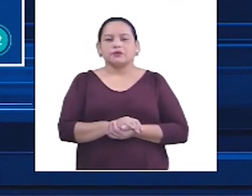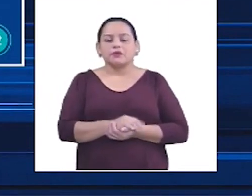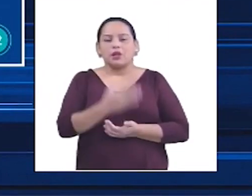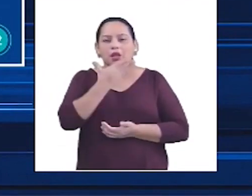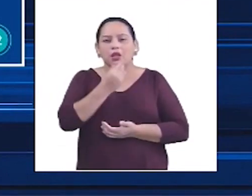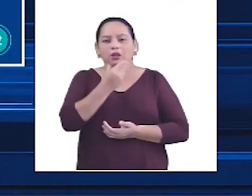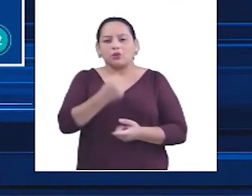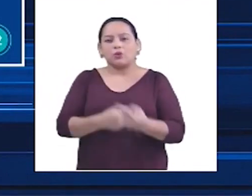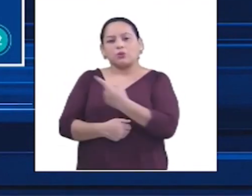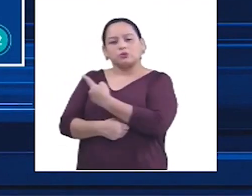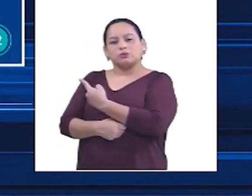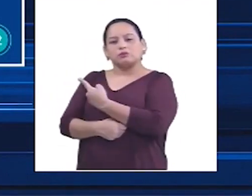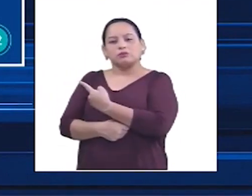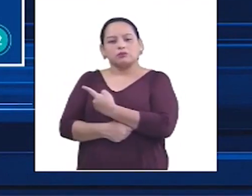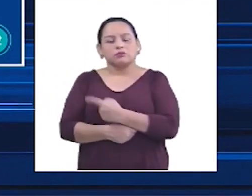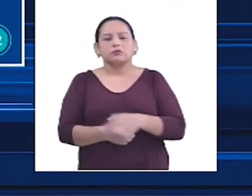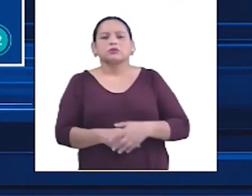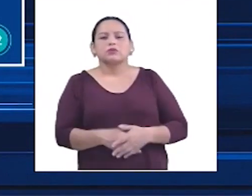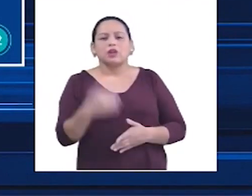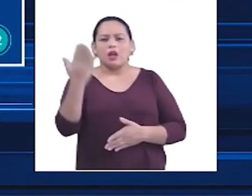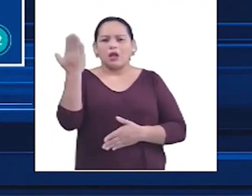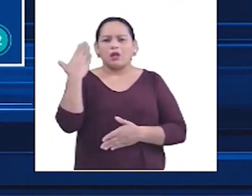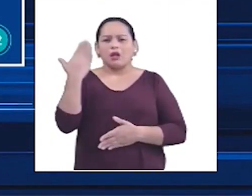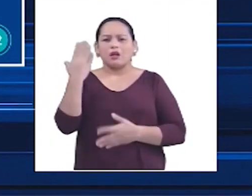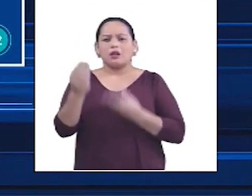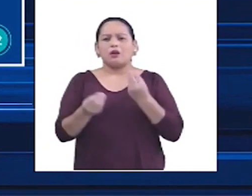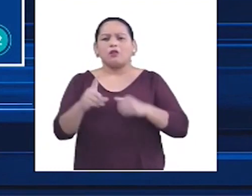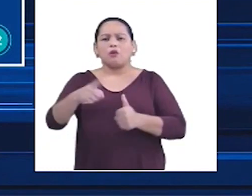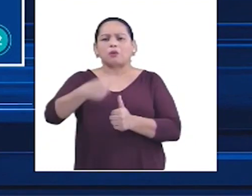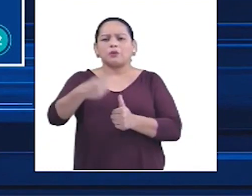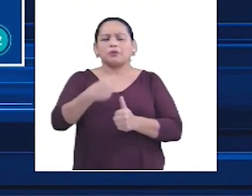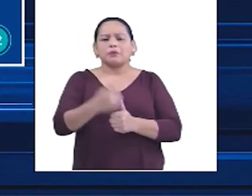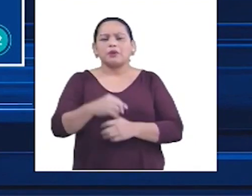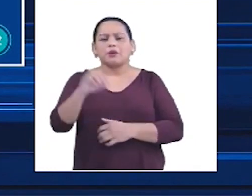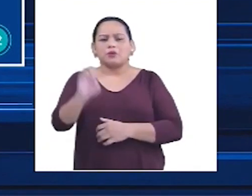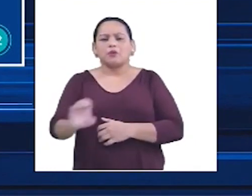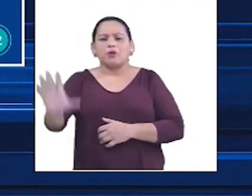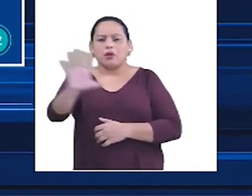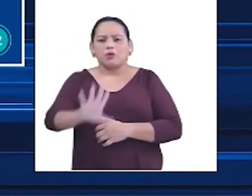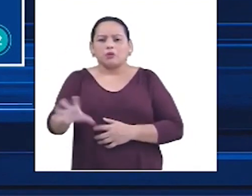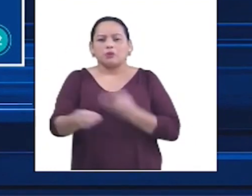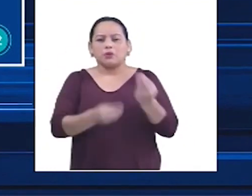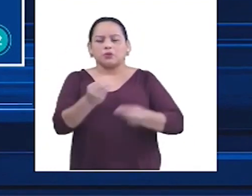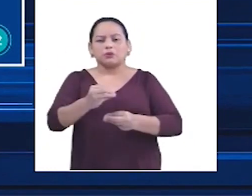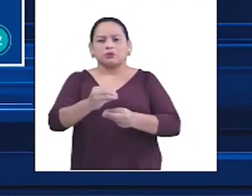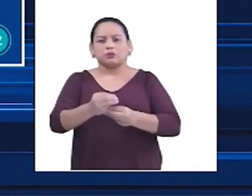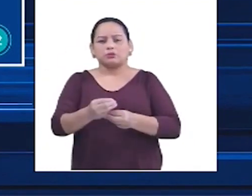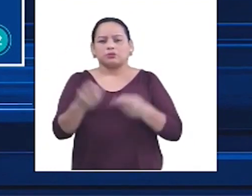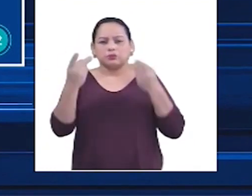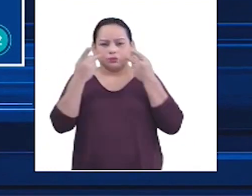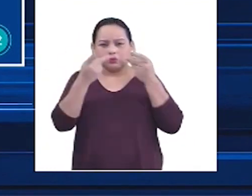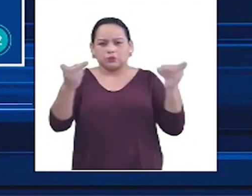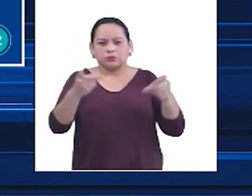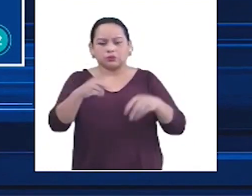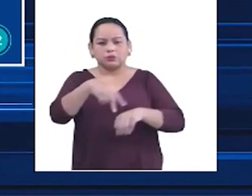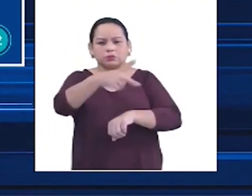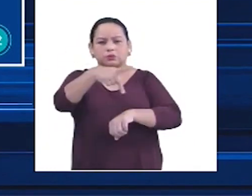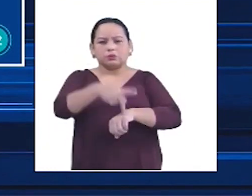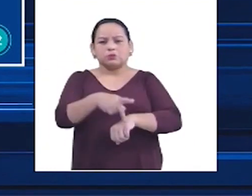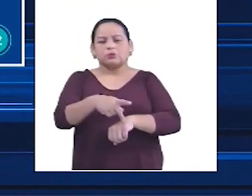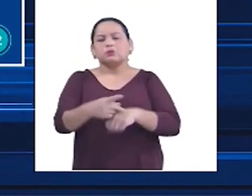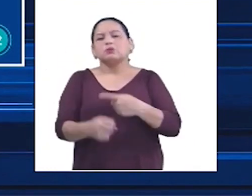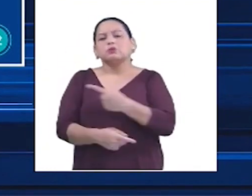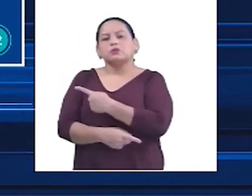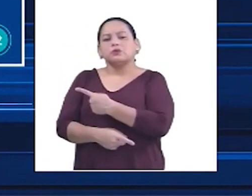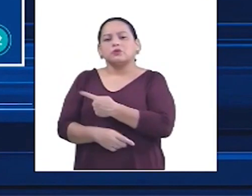Christopher Columbus was the first European to sight Guyana during his third voyage. Então,